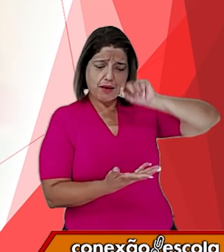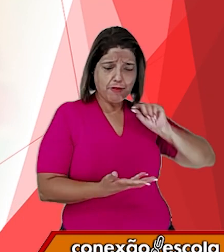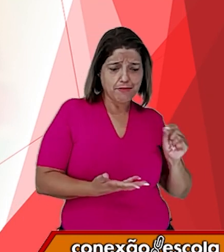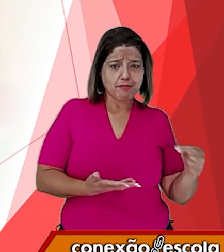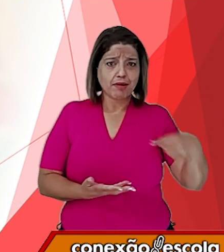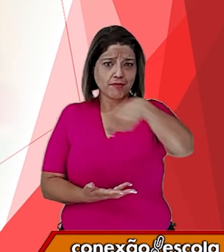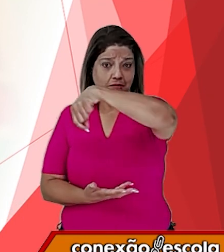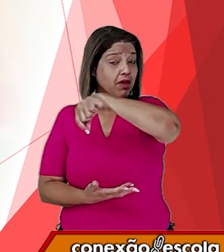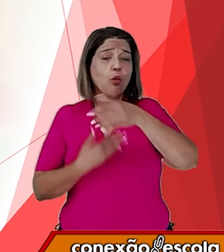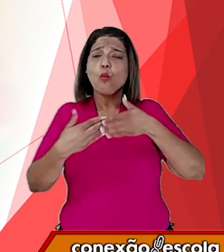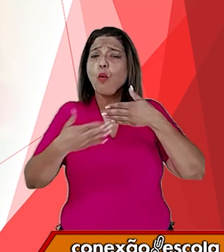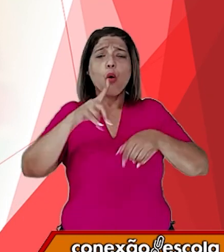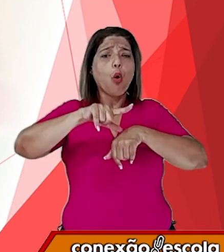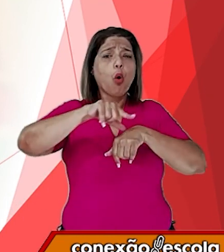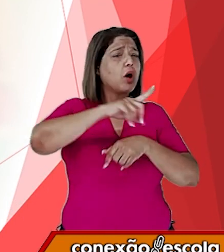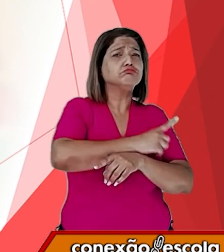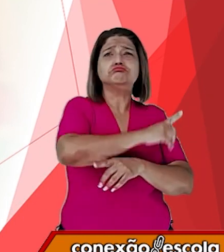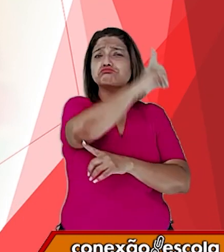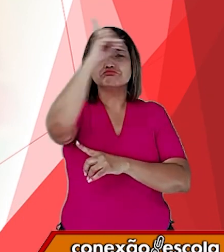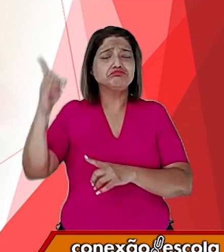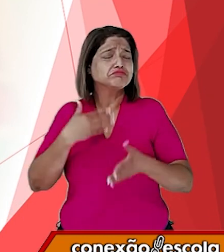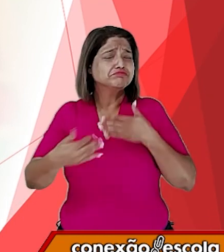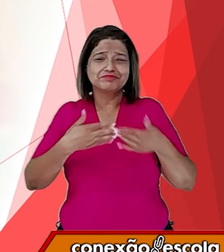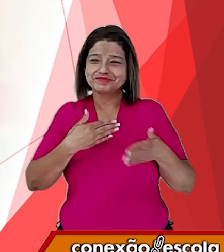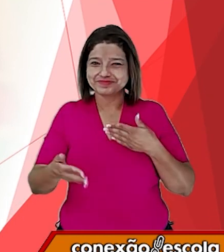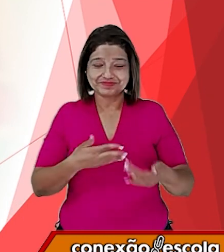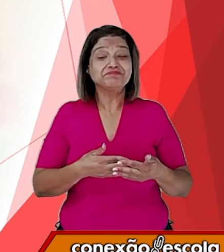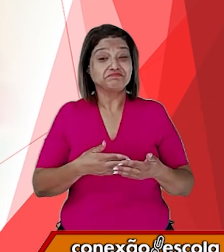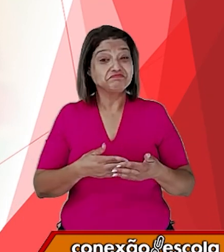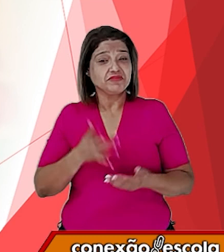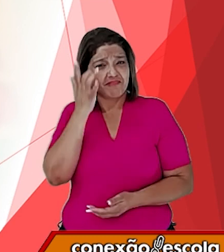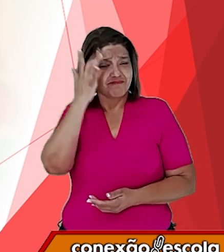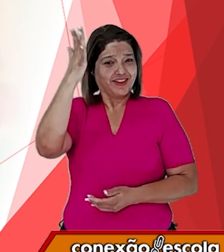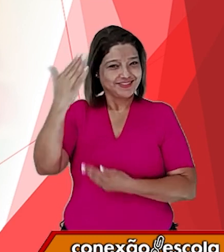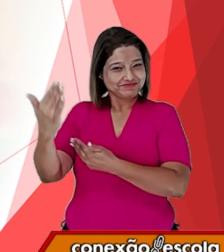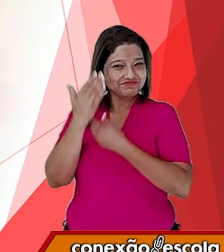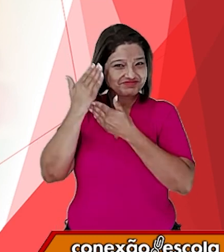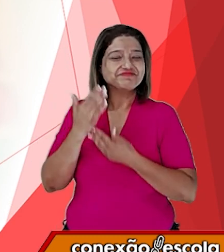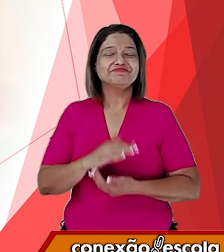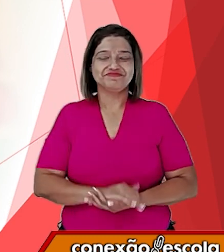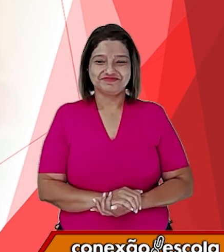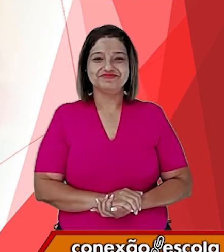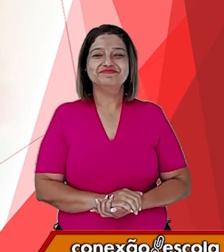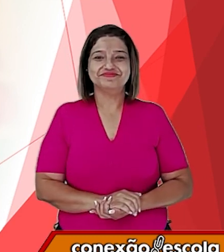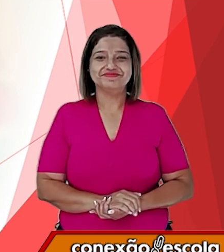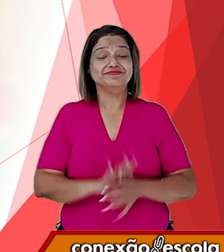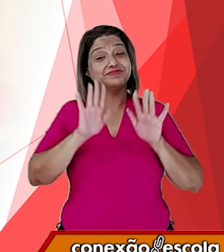em qualquer hora do dia. Quanta praticidade! E